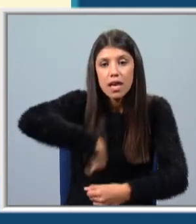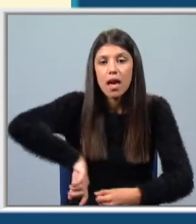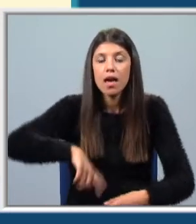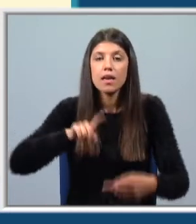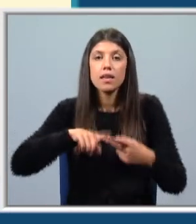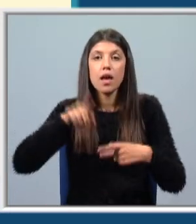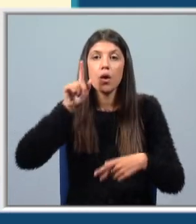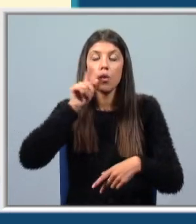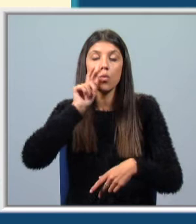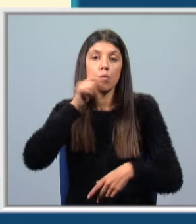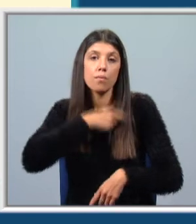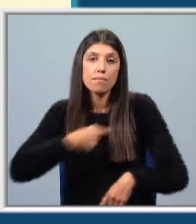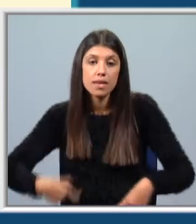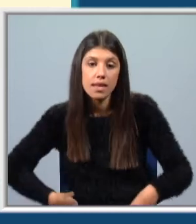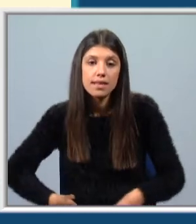o príncipe,